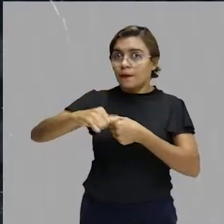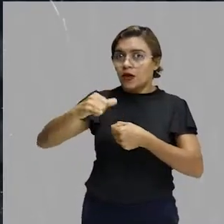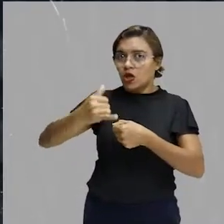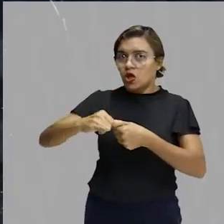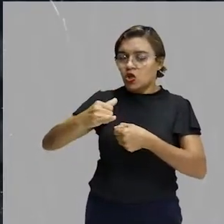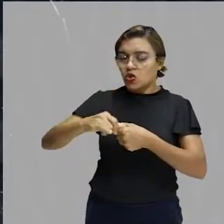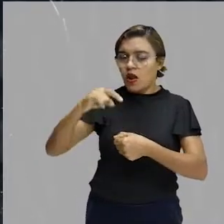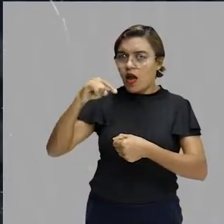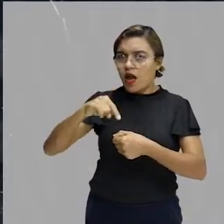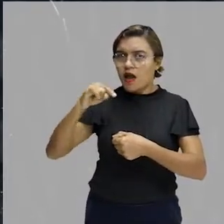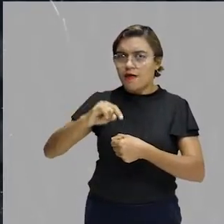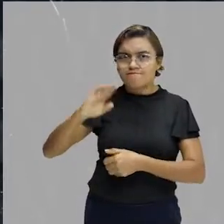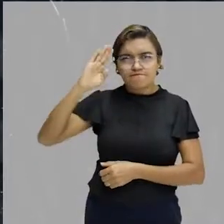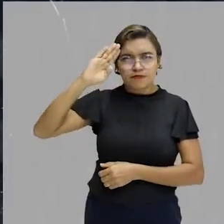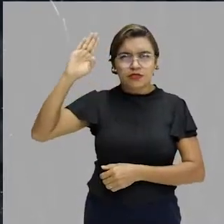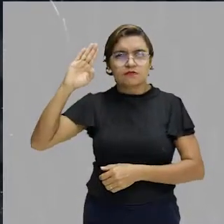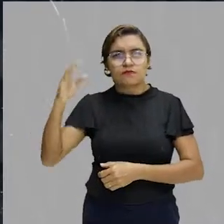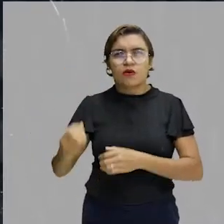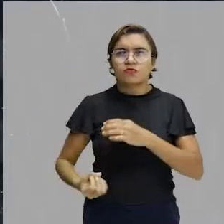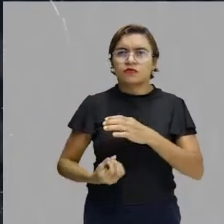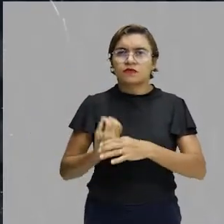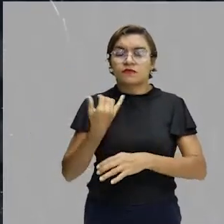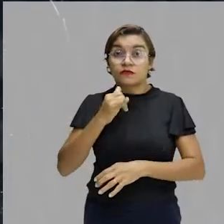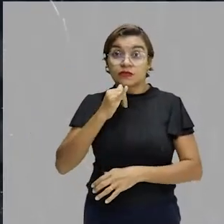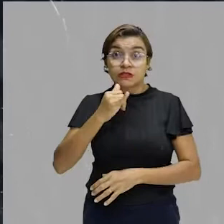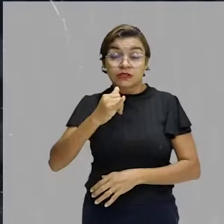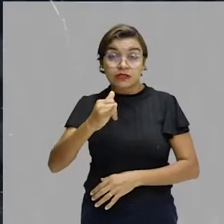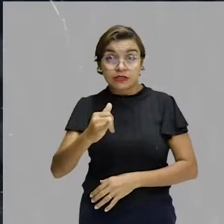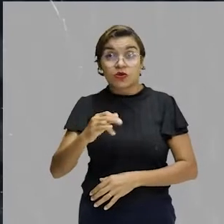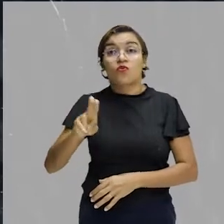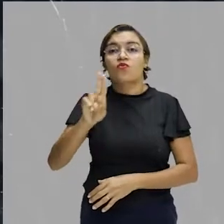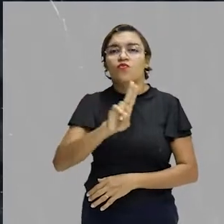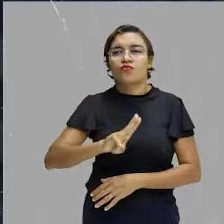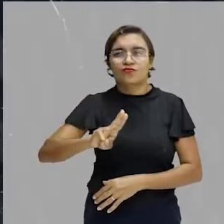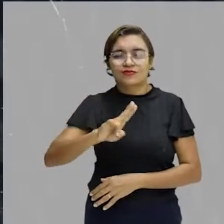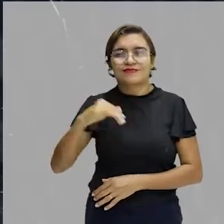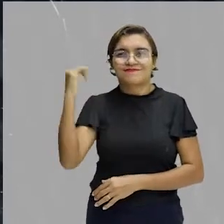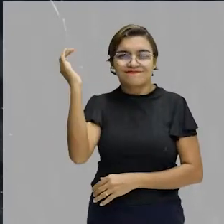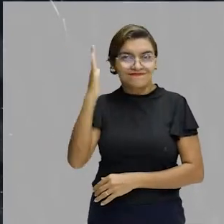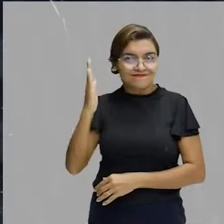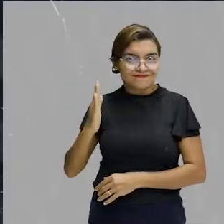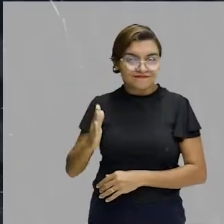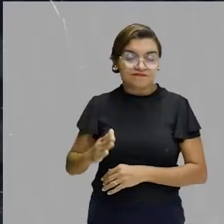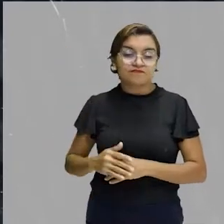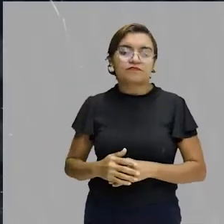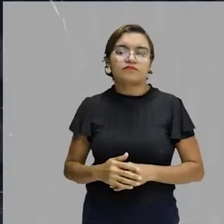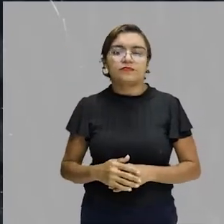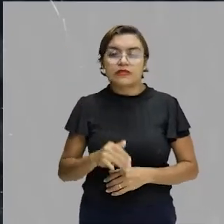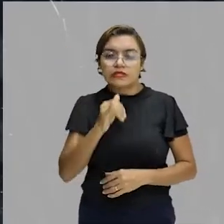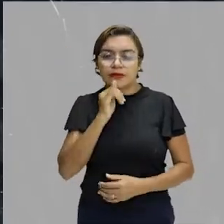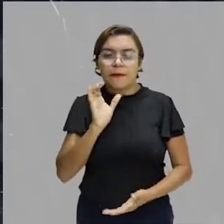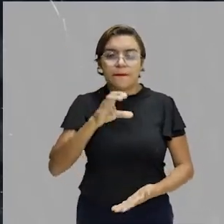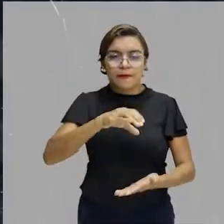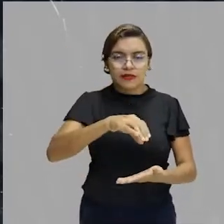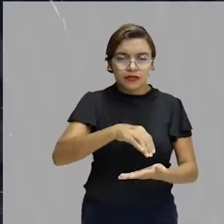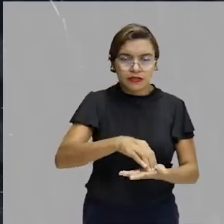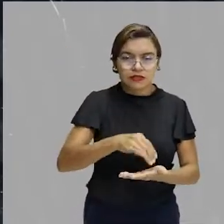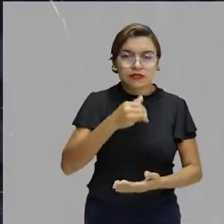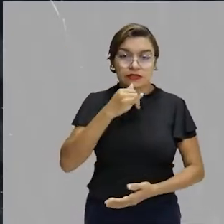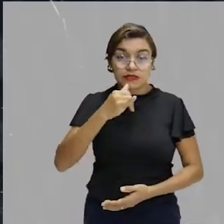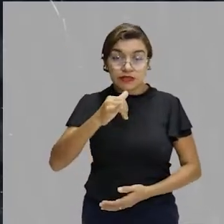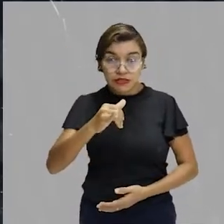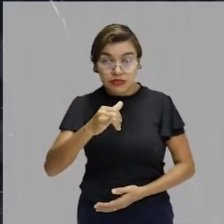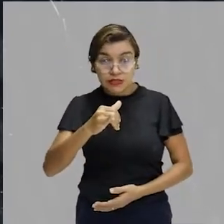principal fonte de energia utilizada no país, galera, tá certo? Então lembra, Matriz elétrica, hidráulica.